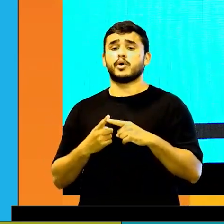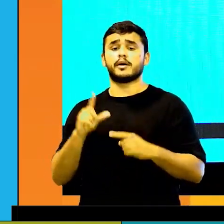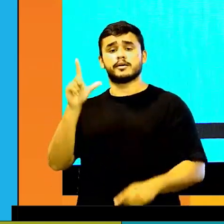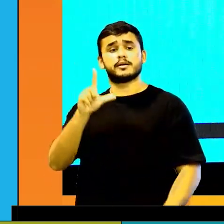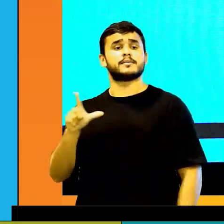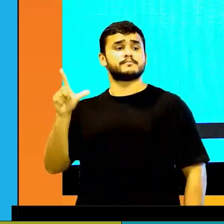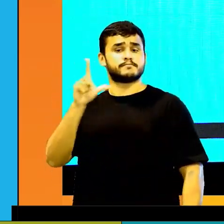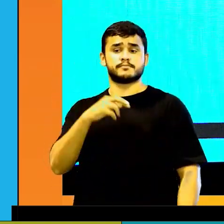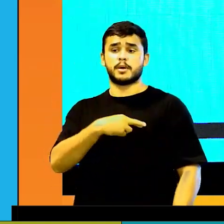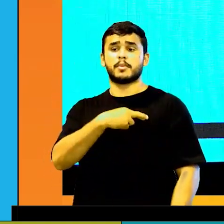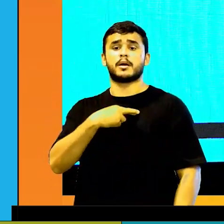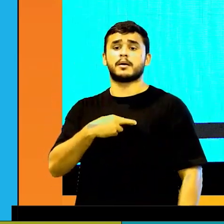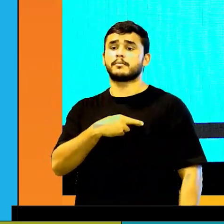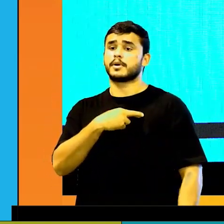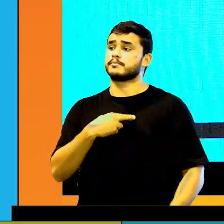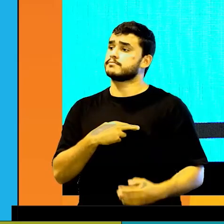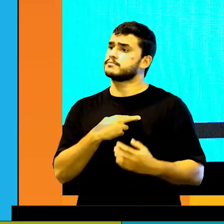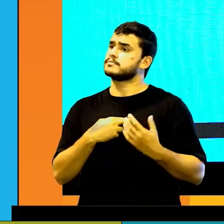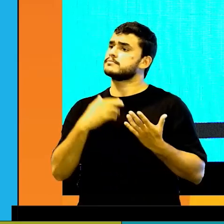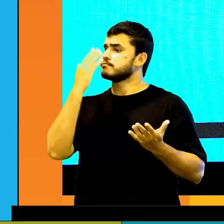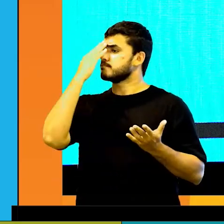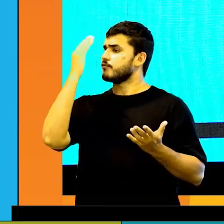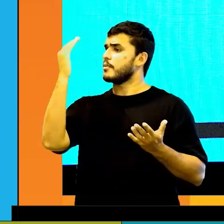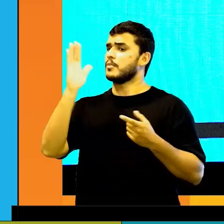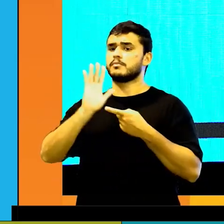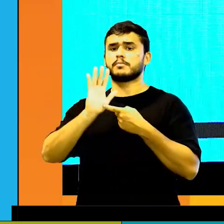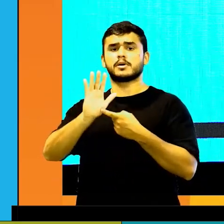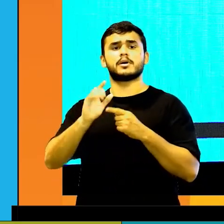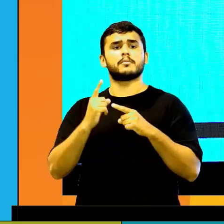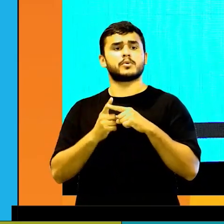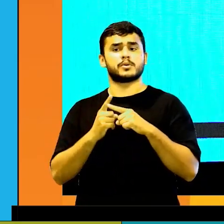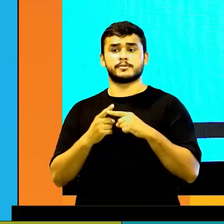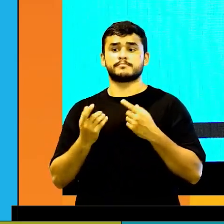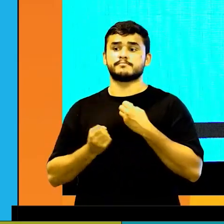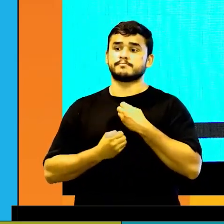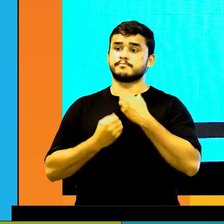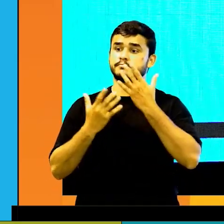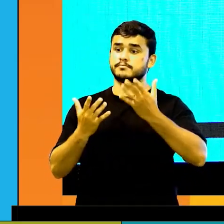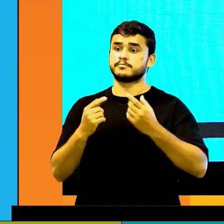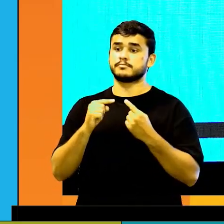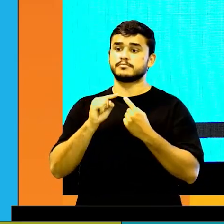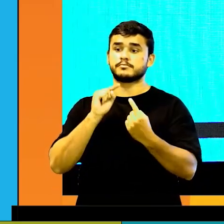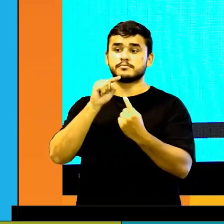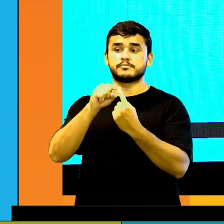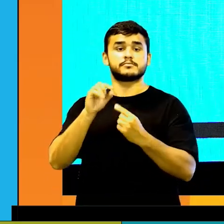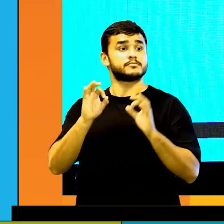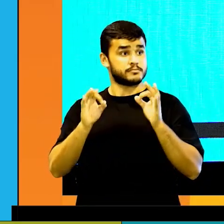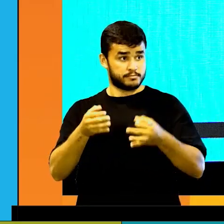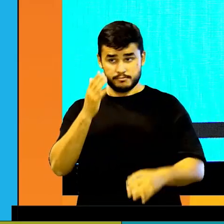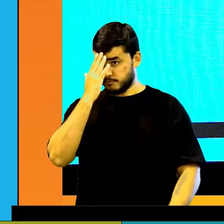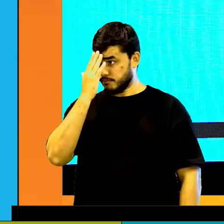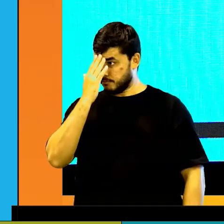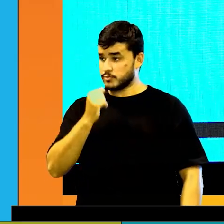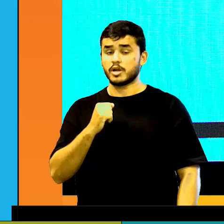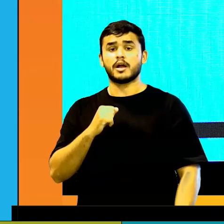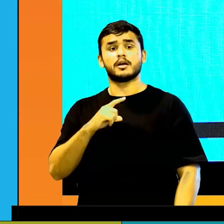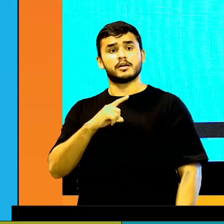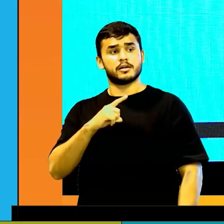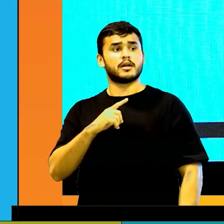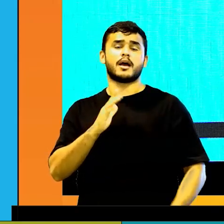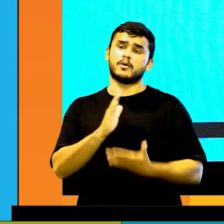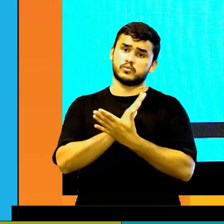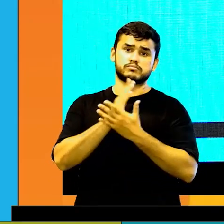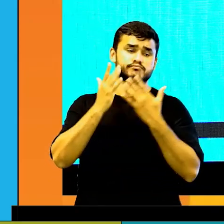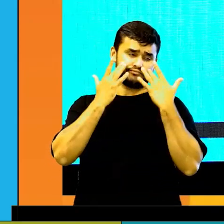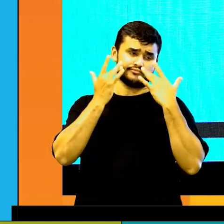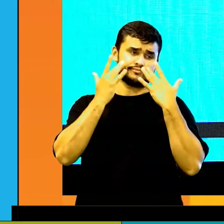romântica fez tanto sucesso? Os romances, as poesias, as poucas peças de teatro, porque o